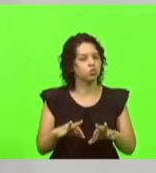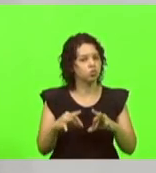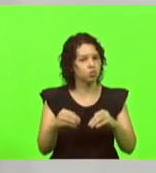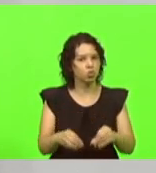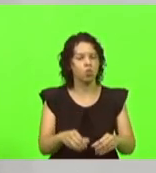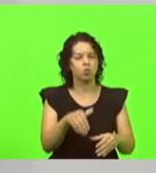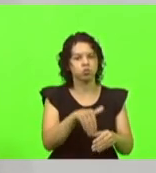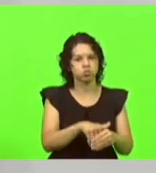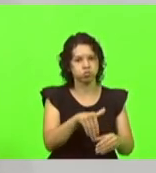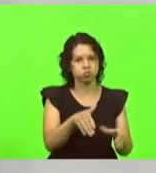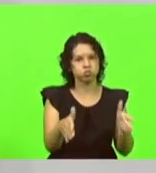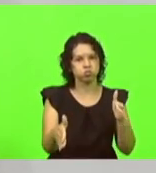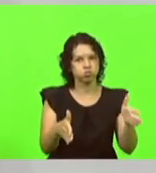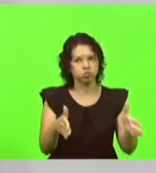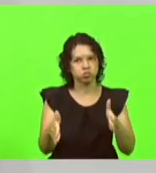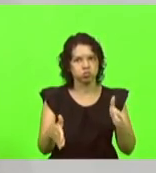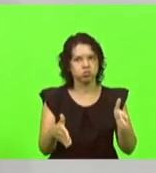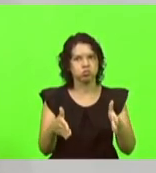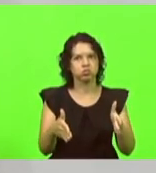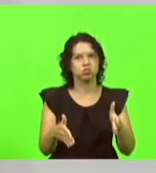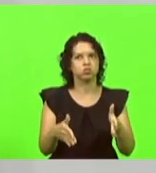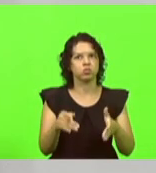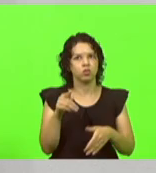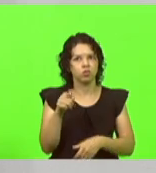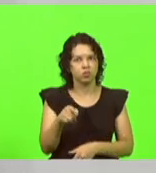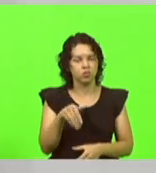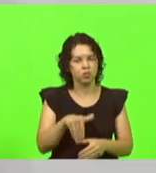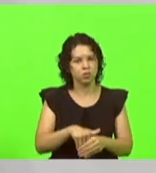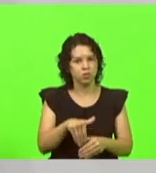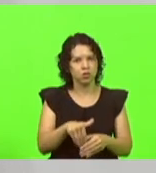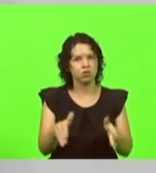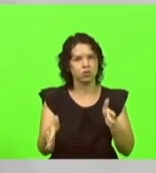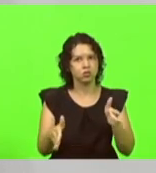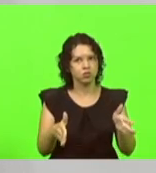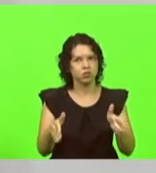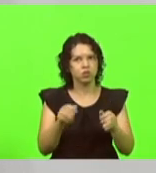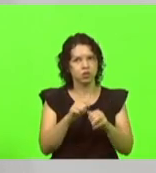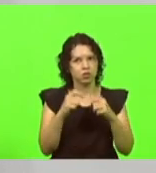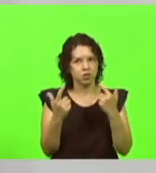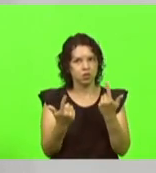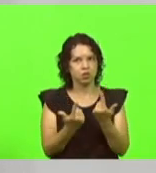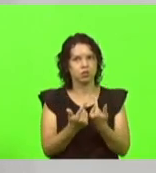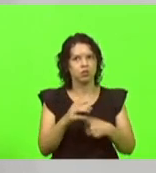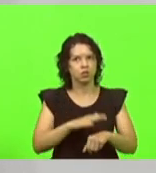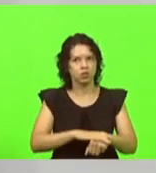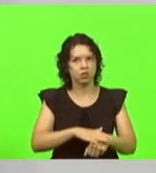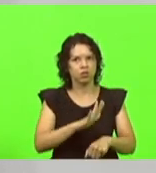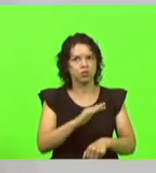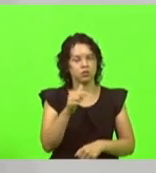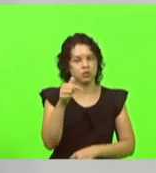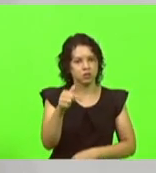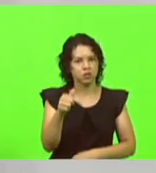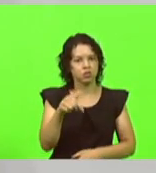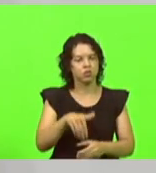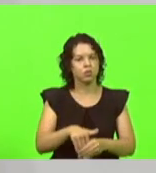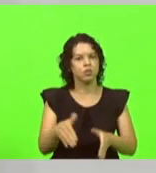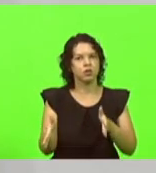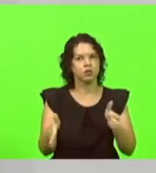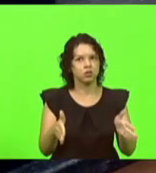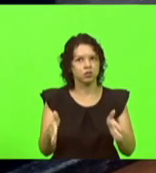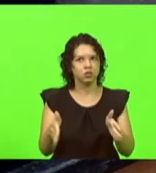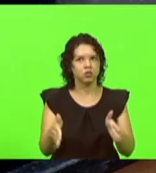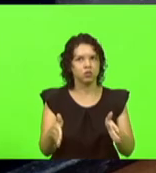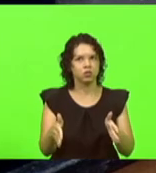O deputado que mais tem mandatos nessa casa, se não me falha a memória, 7 mandatos.